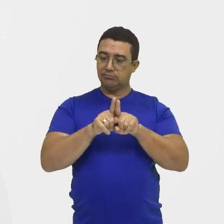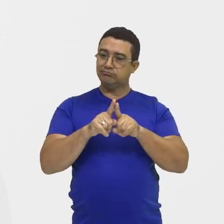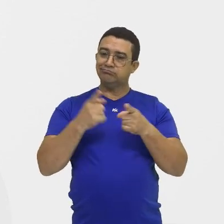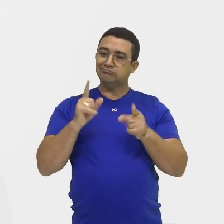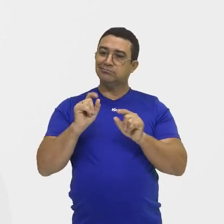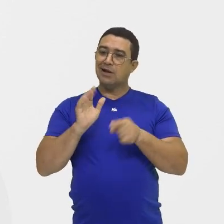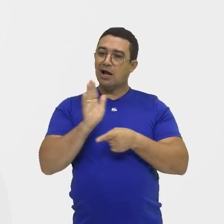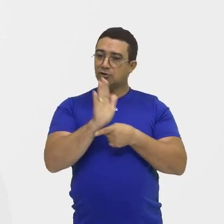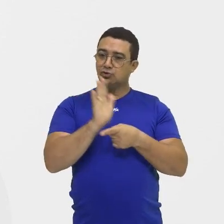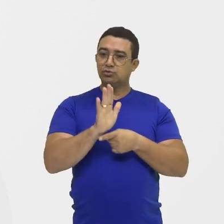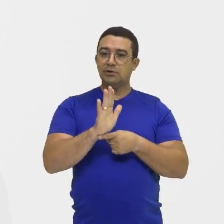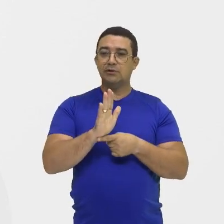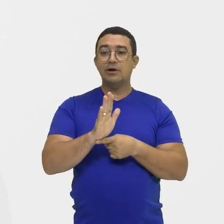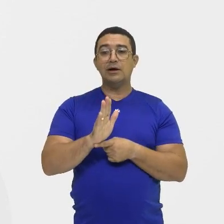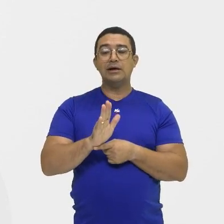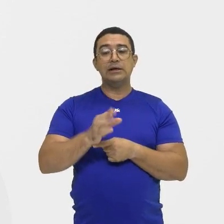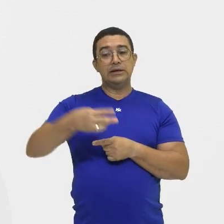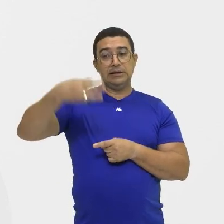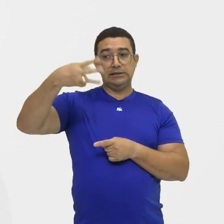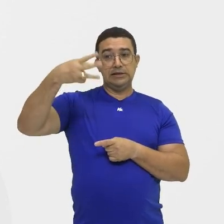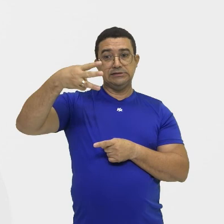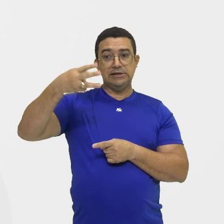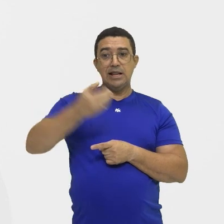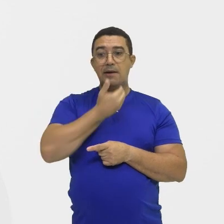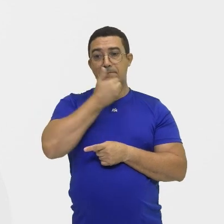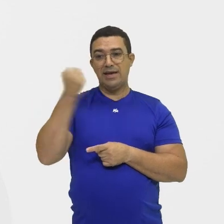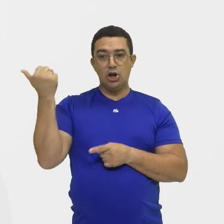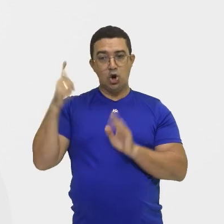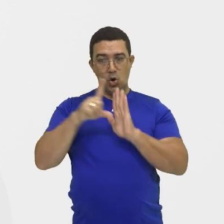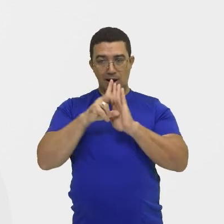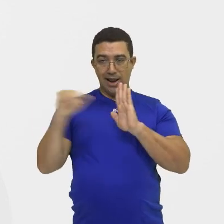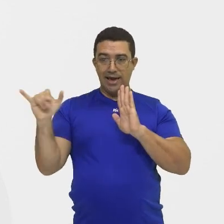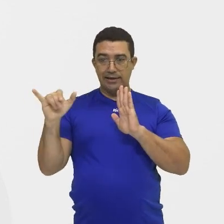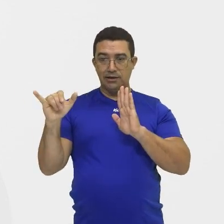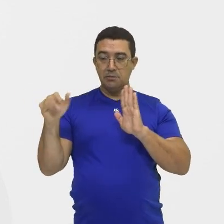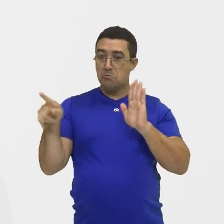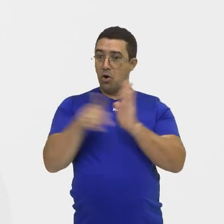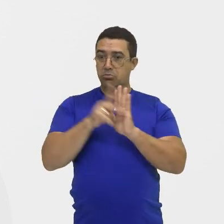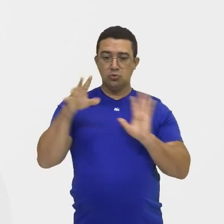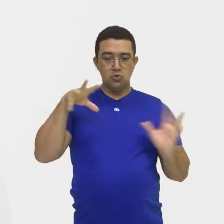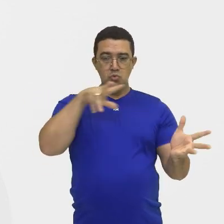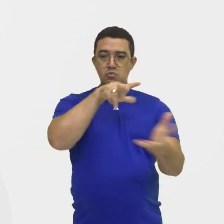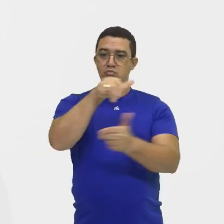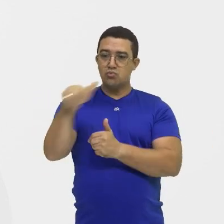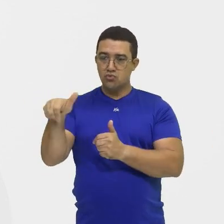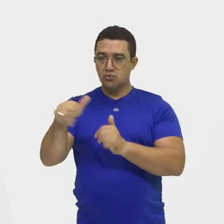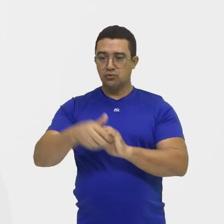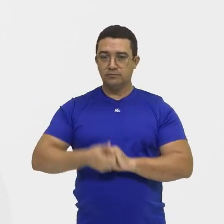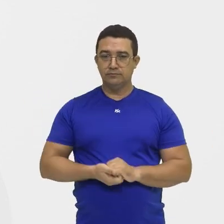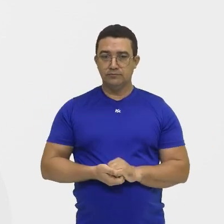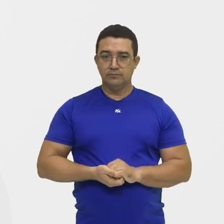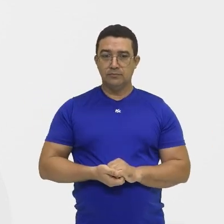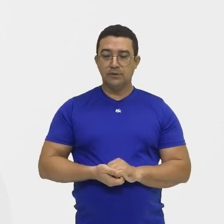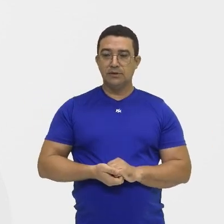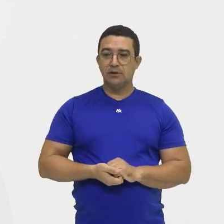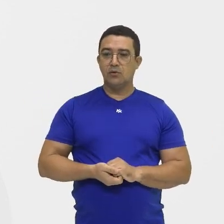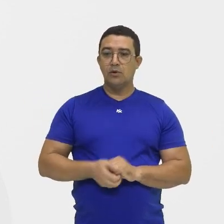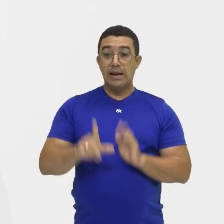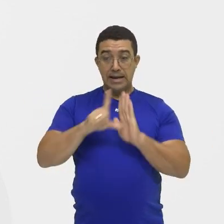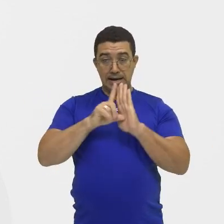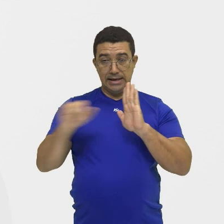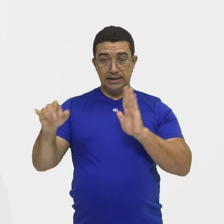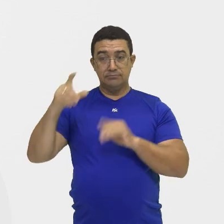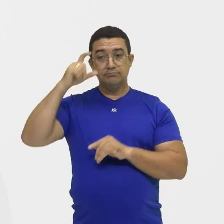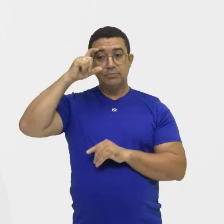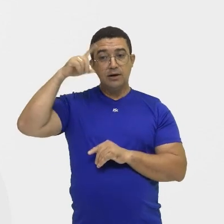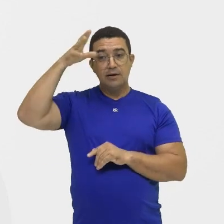referência à terceira melhor lei de proteção à mulher no mundo. Olha, essa característica é importante, gente. A Lei Maria da